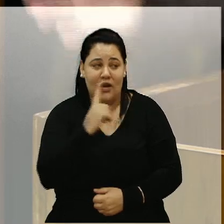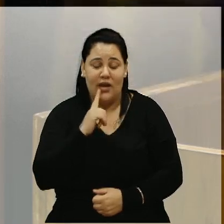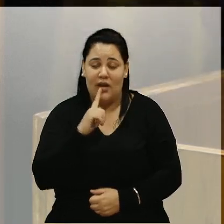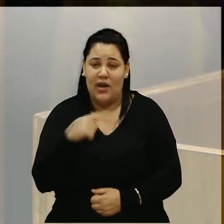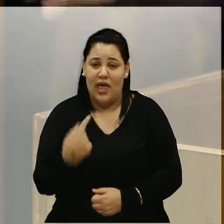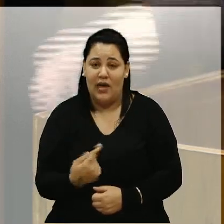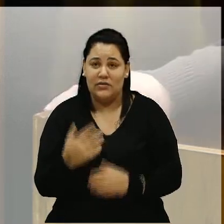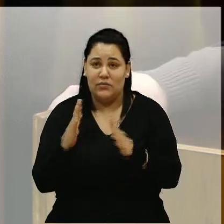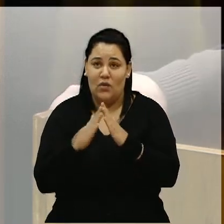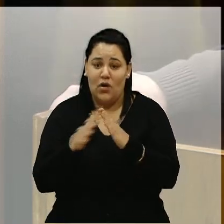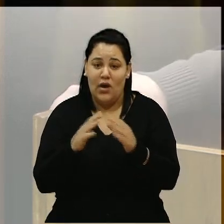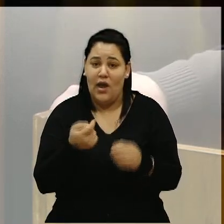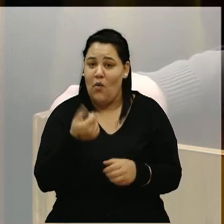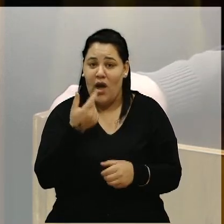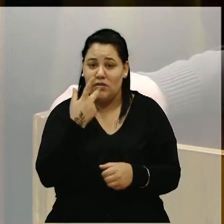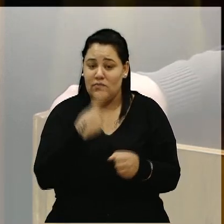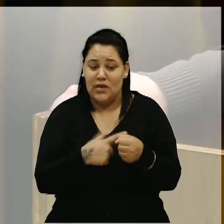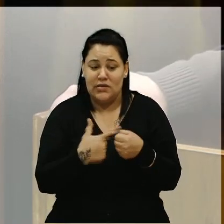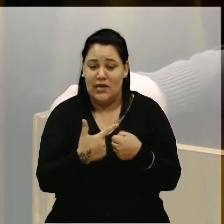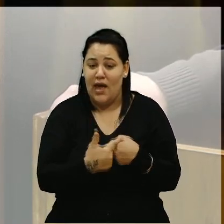mora, é uma cidade.